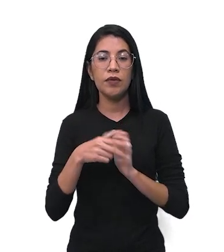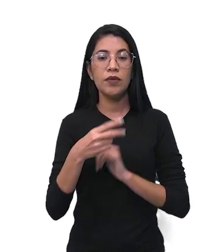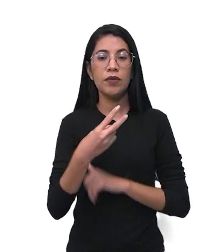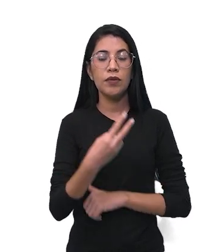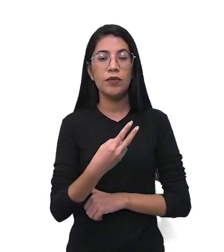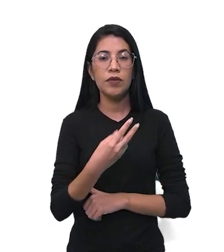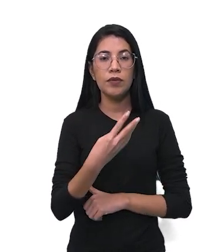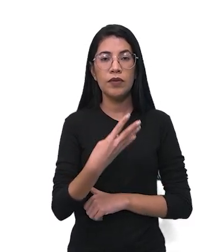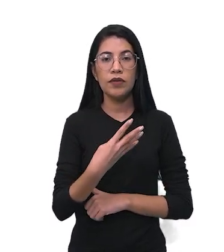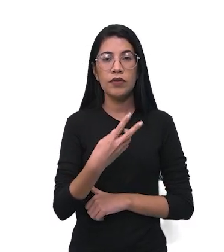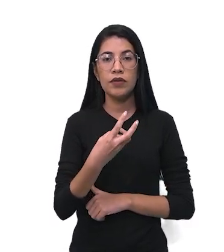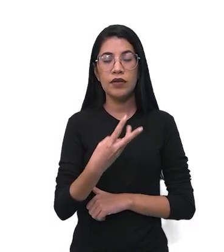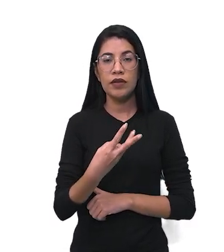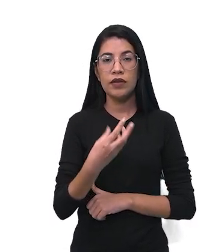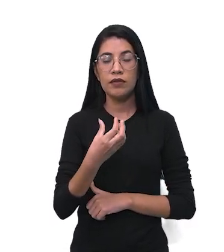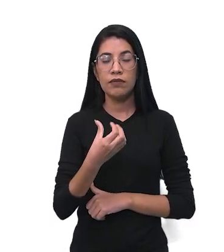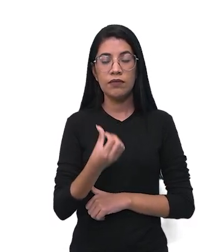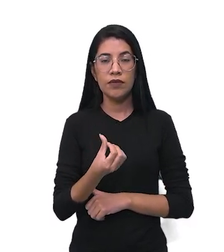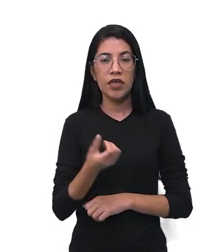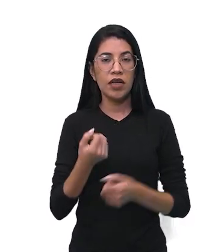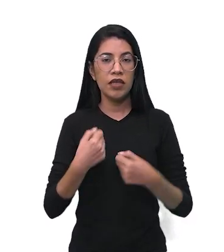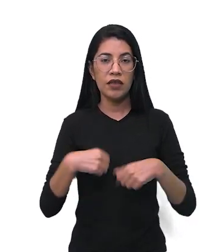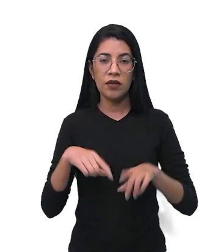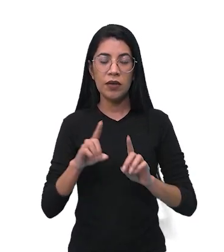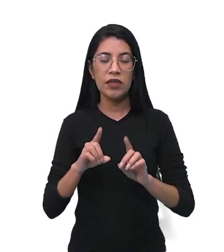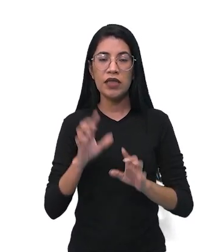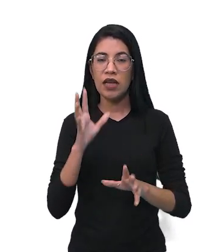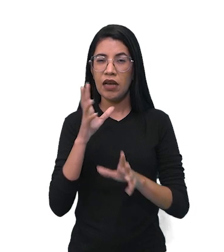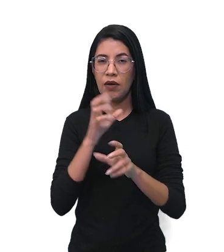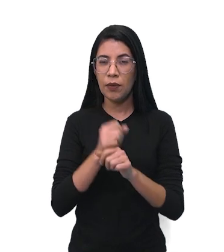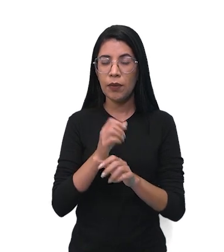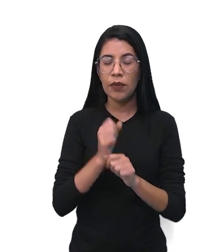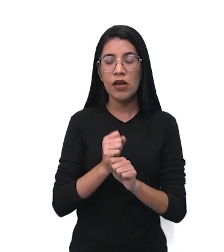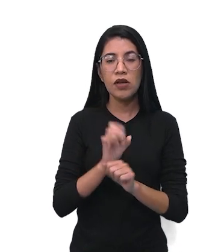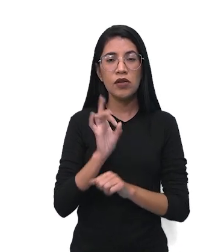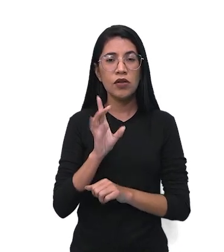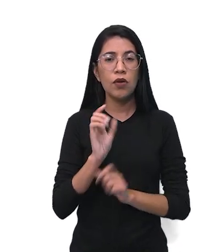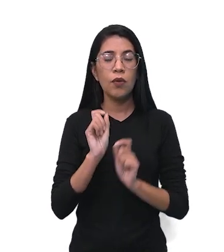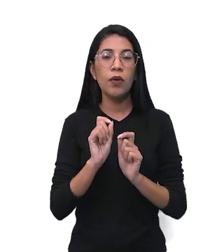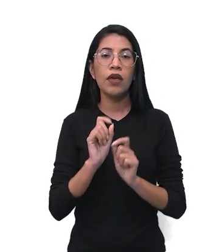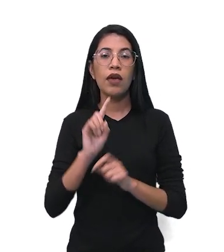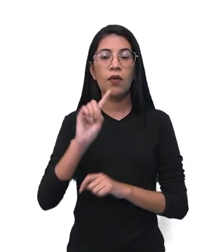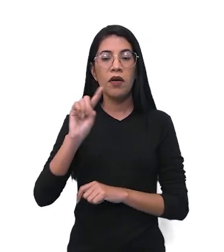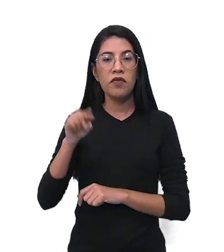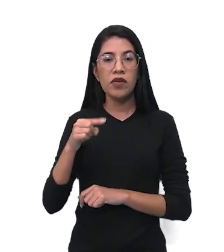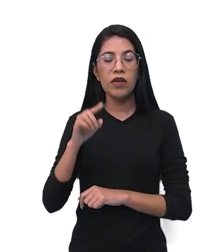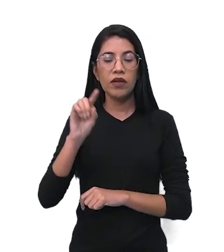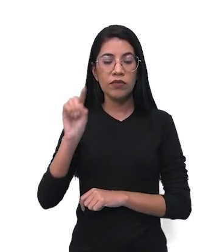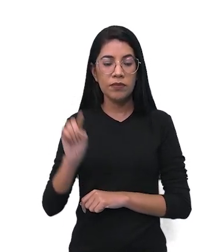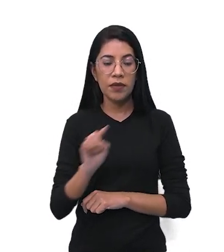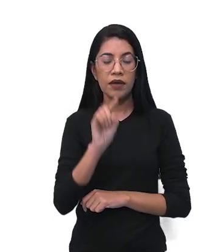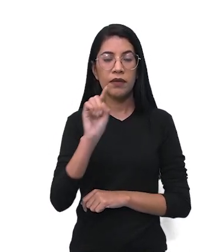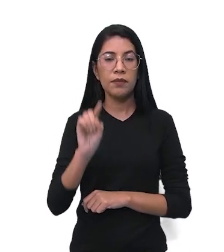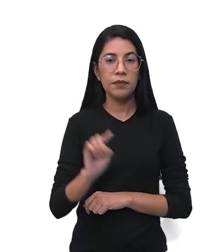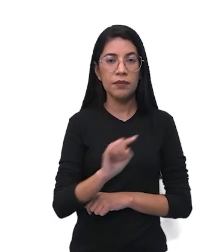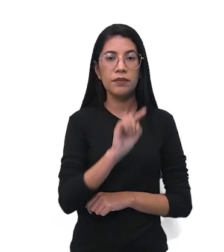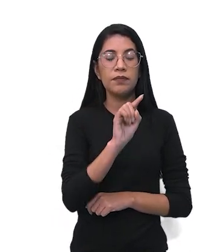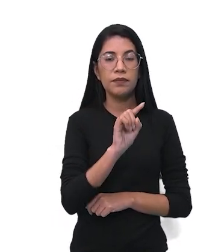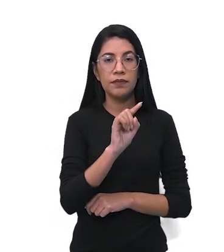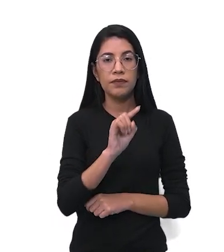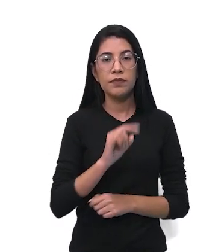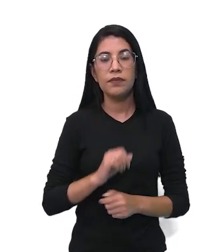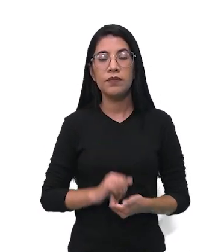2.436. Nem precisa você fazer conta nesse caso, tá bom? É só você deslocar a vírgula para a direita. Então